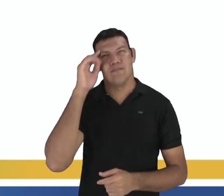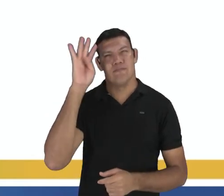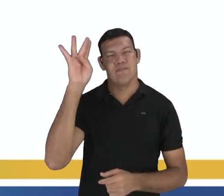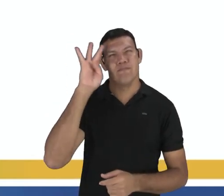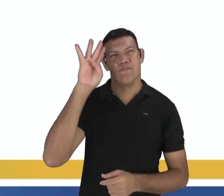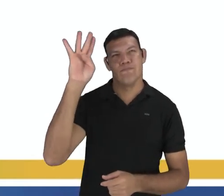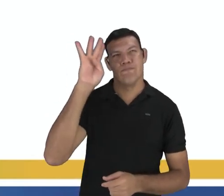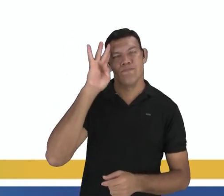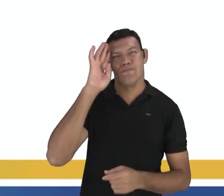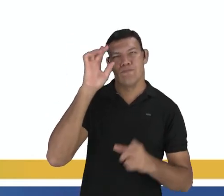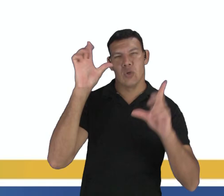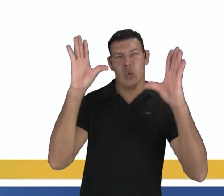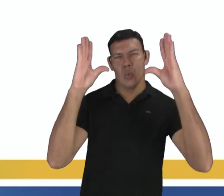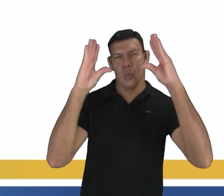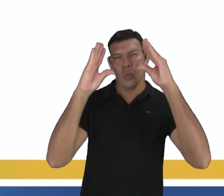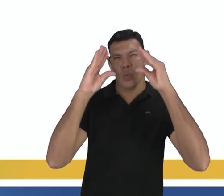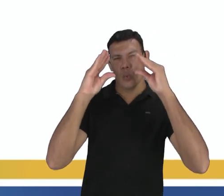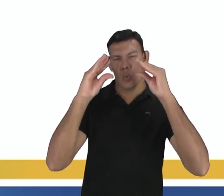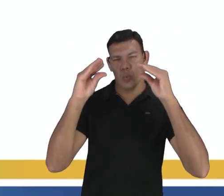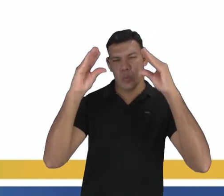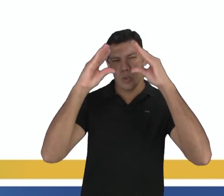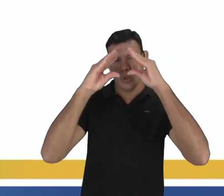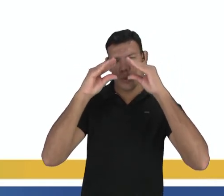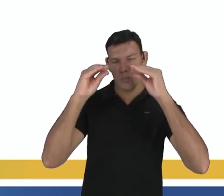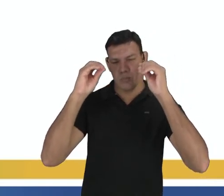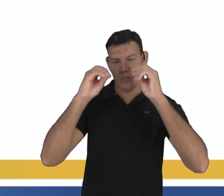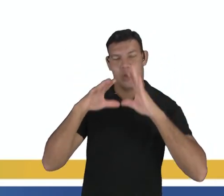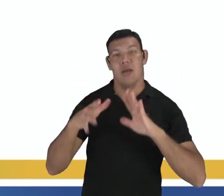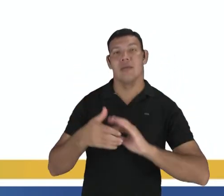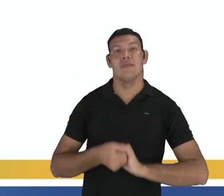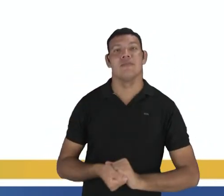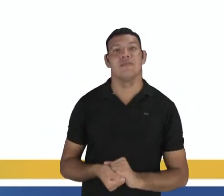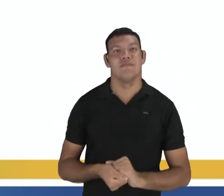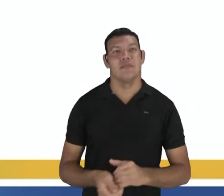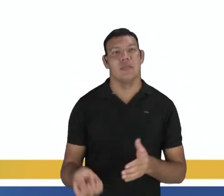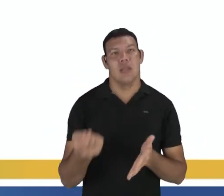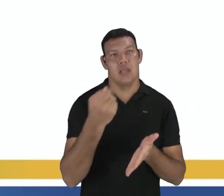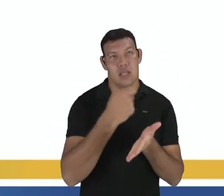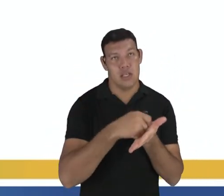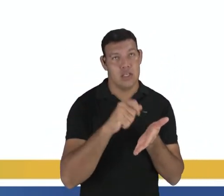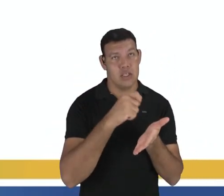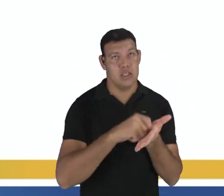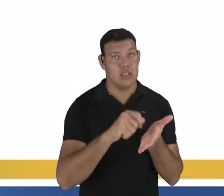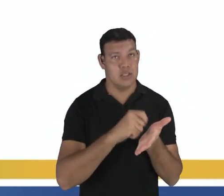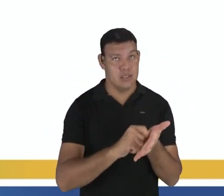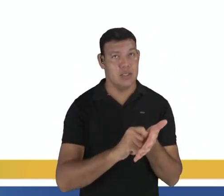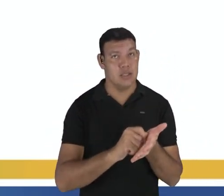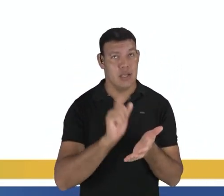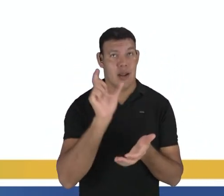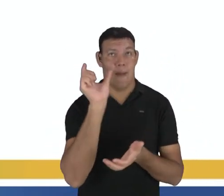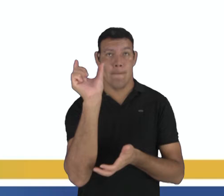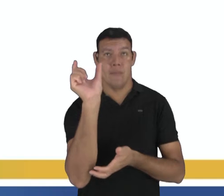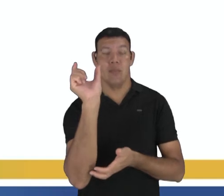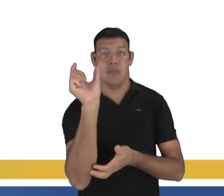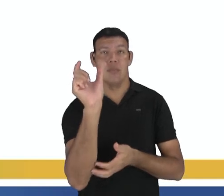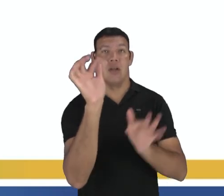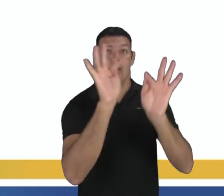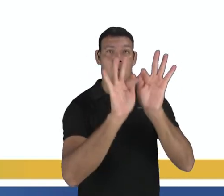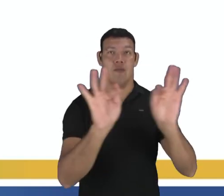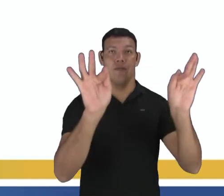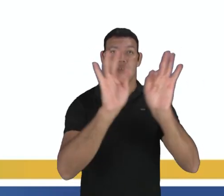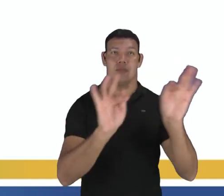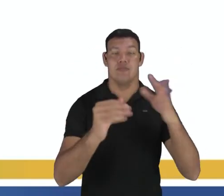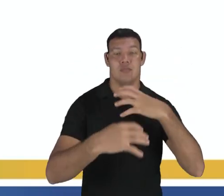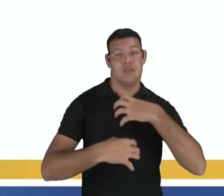daquela cena e meu olhar apagava a paisagem ao meu redor. Escreva a seguir as palavras dessa frase que